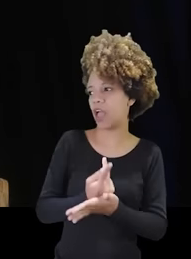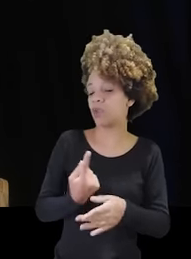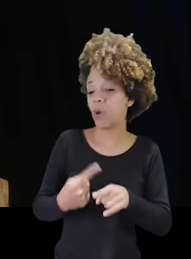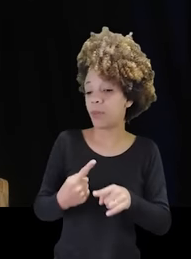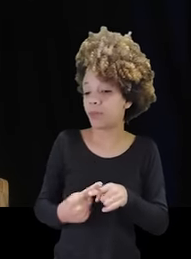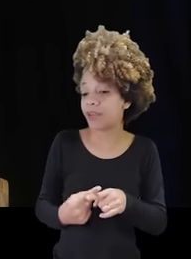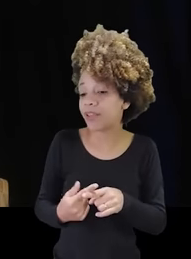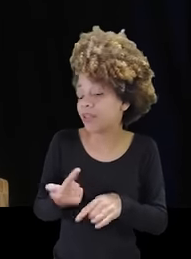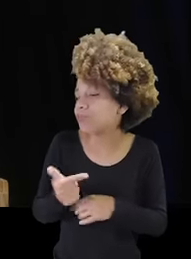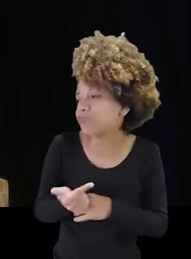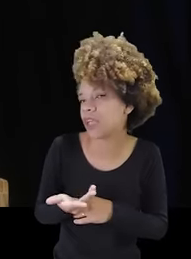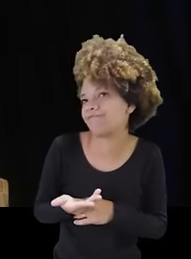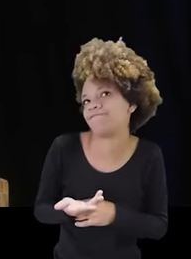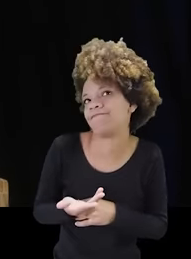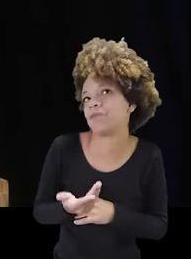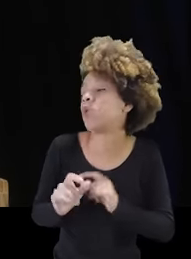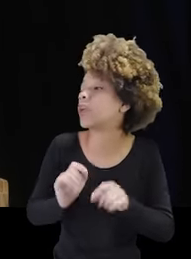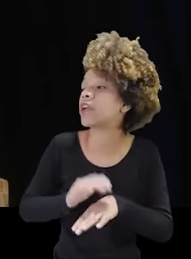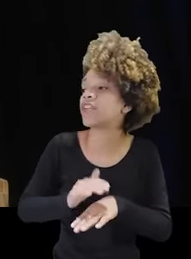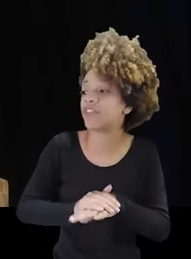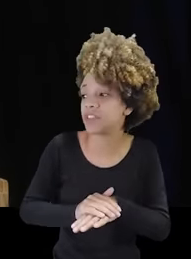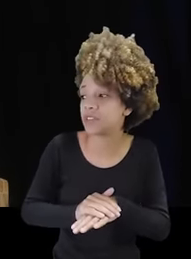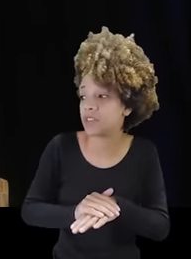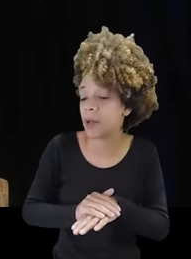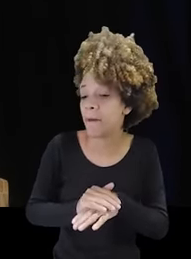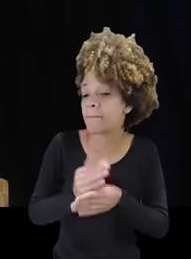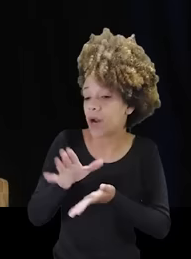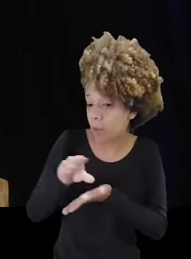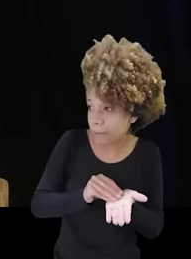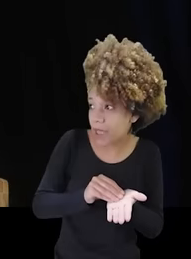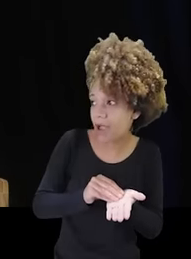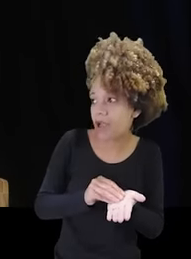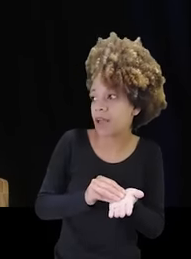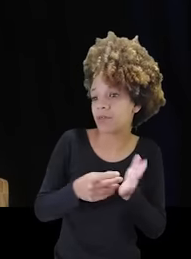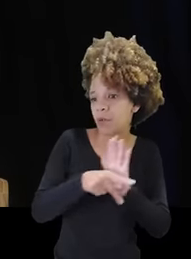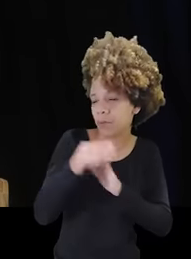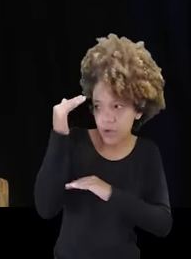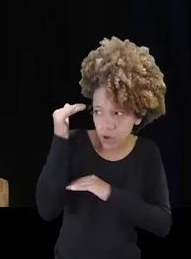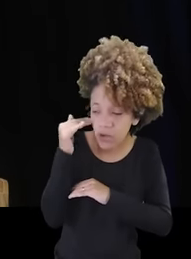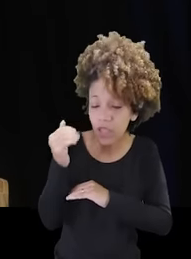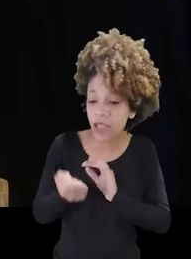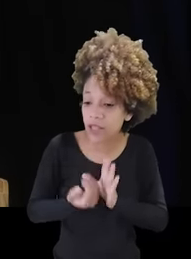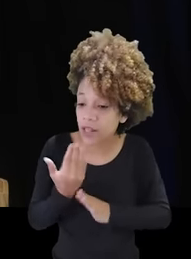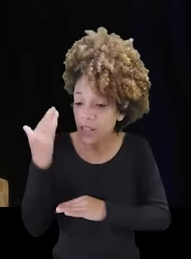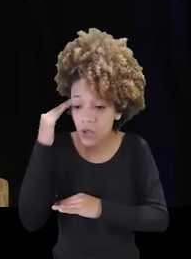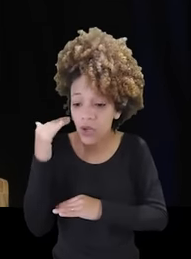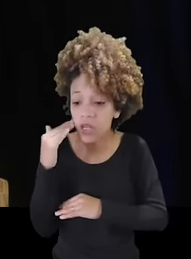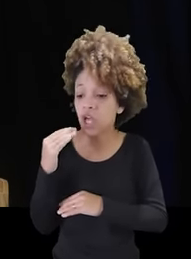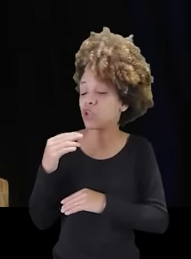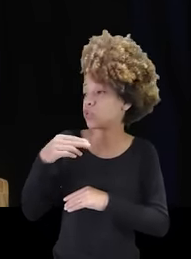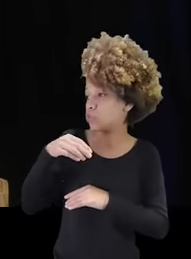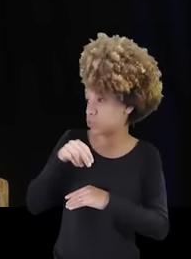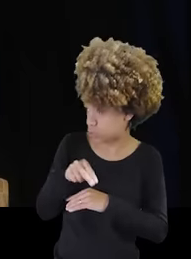não tem assim o que que eles fizeram para fazer a versão coreana foi inventar que a Coreia do Norte